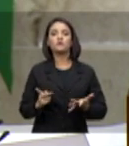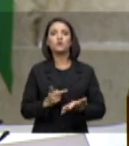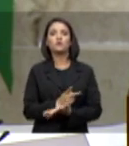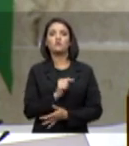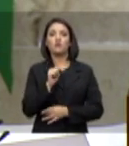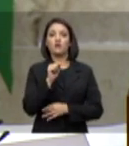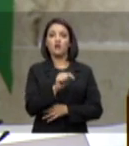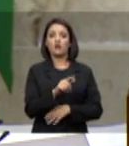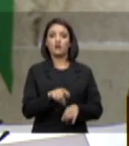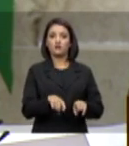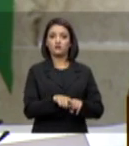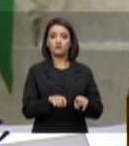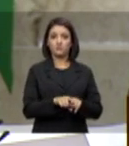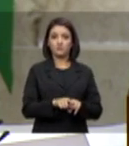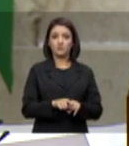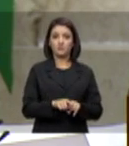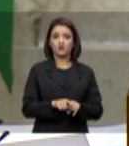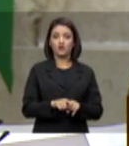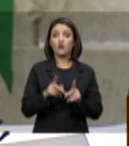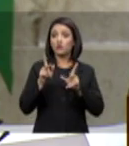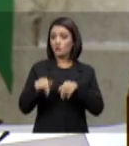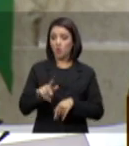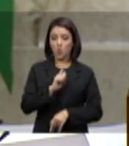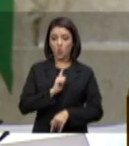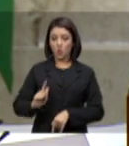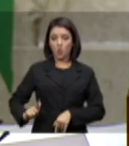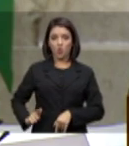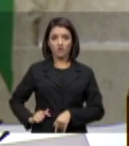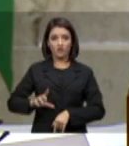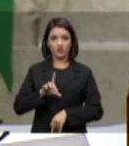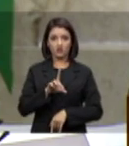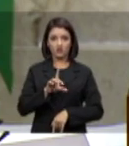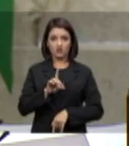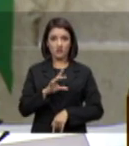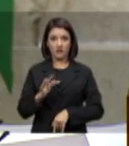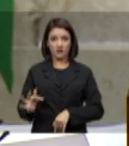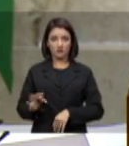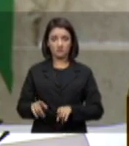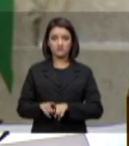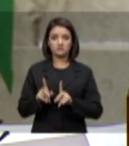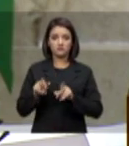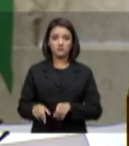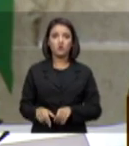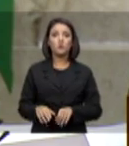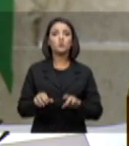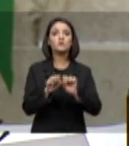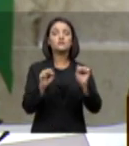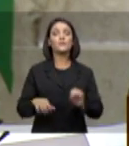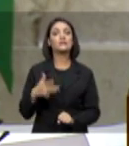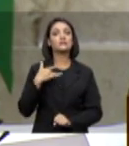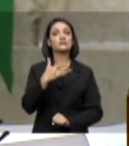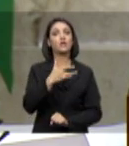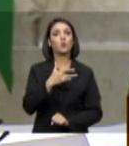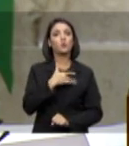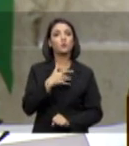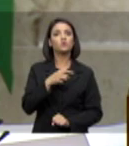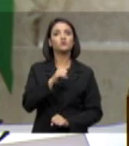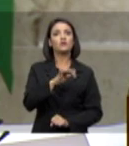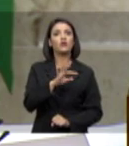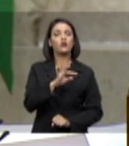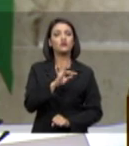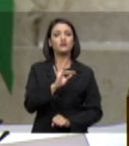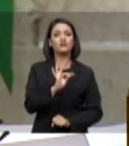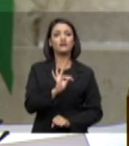como na a tribuna o governo do distrito federal e a o sistema de saúde italiano suspendeu as